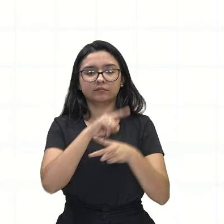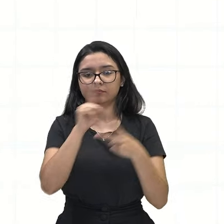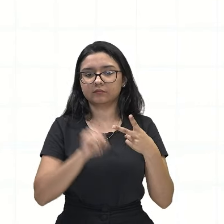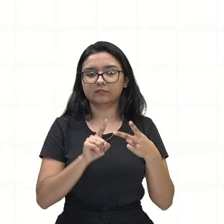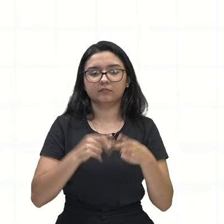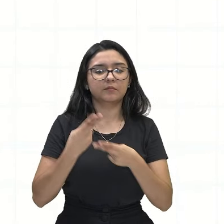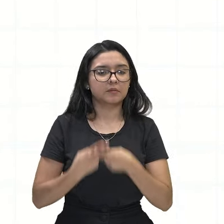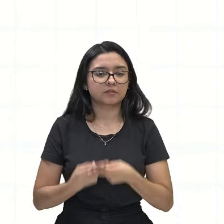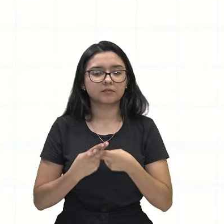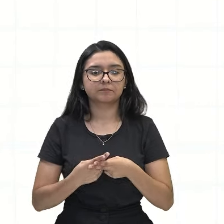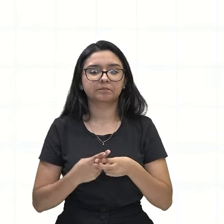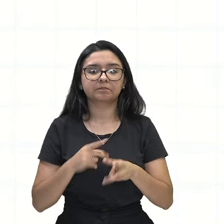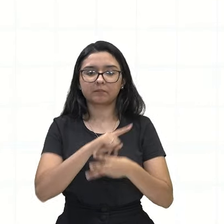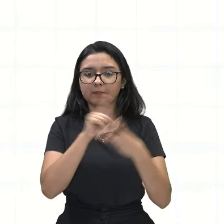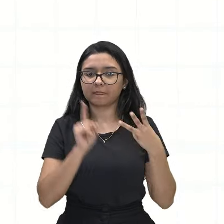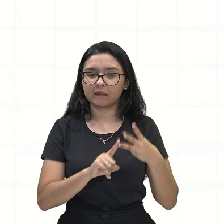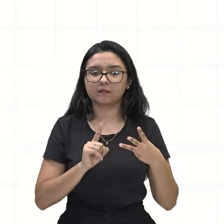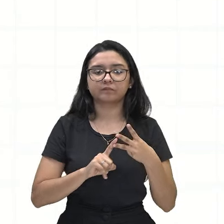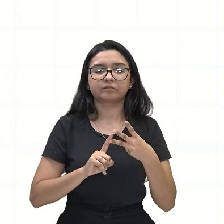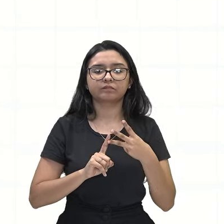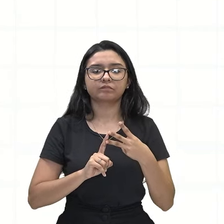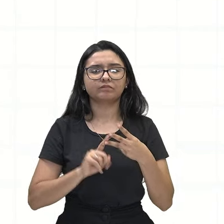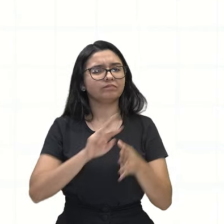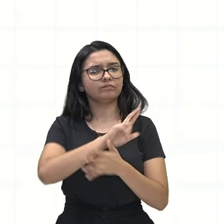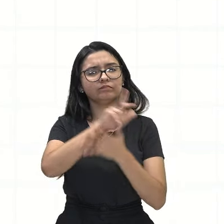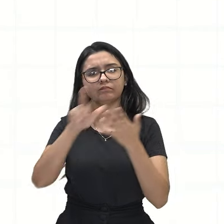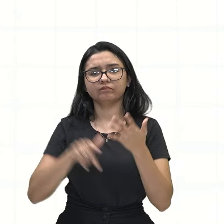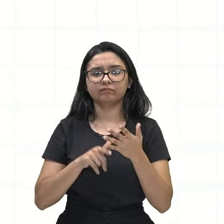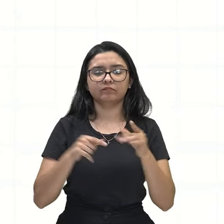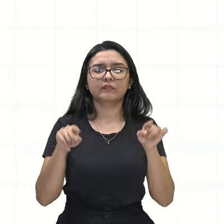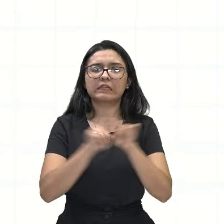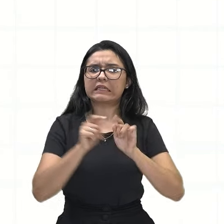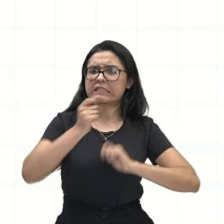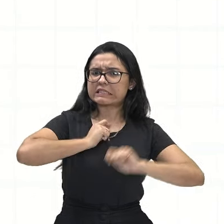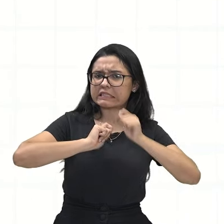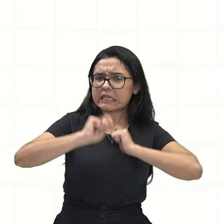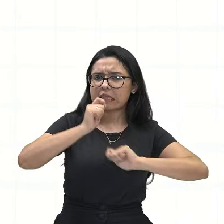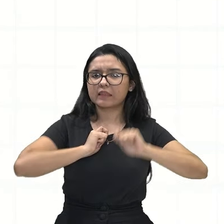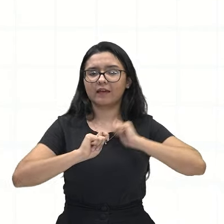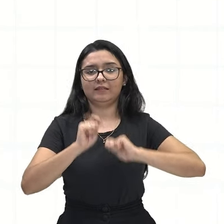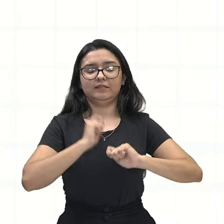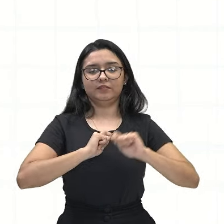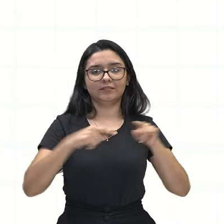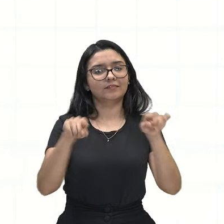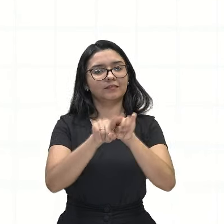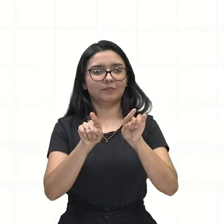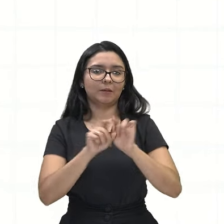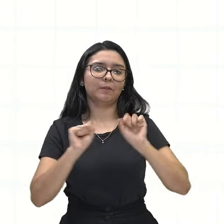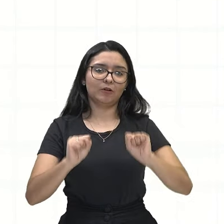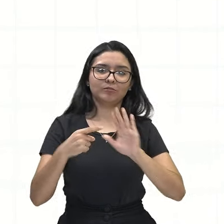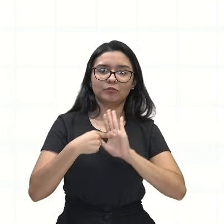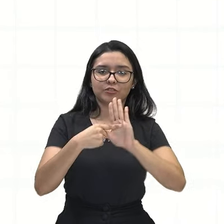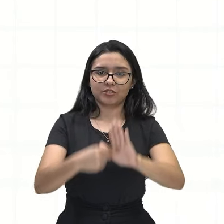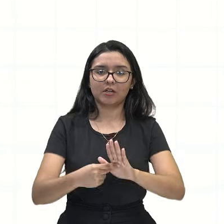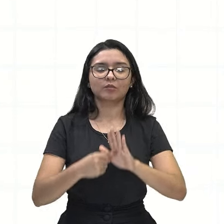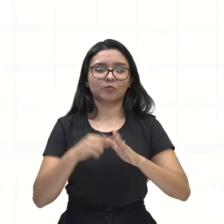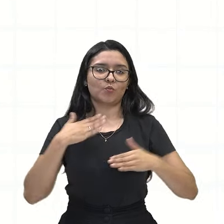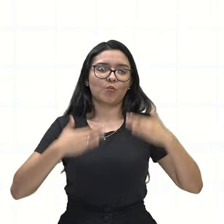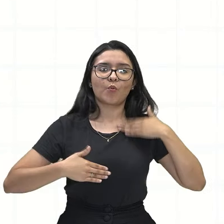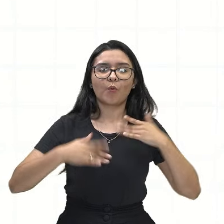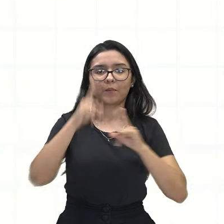Impaciência. Podemos demonstrar várias situações, ansiedade, poderíamos dizer também, né? Então notem quando